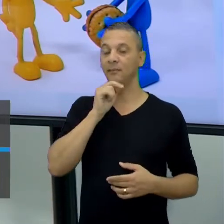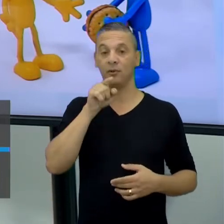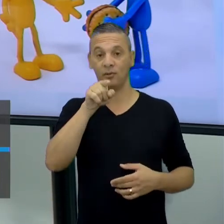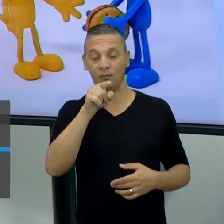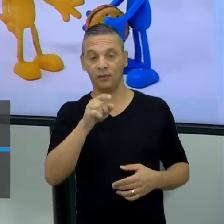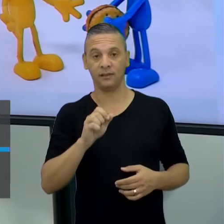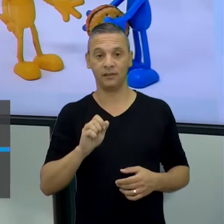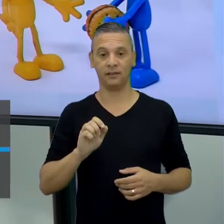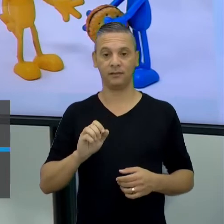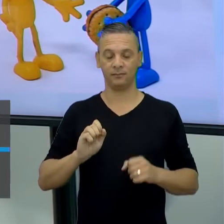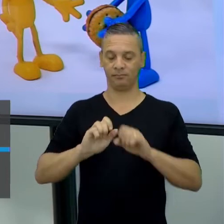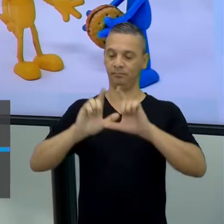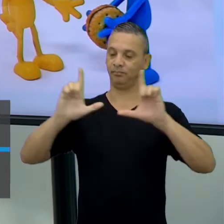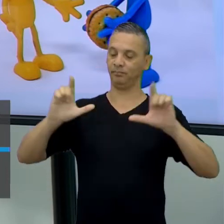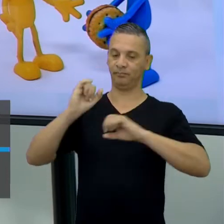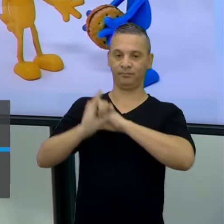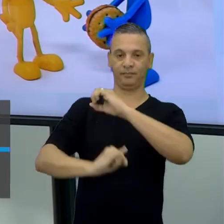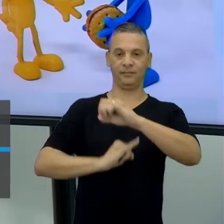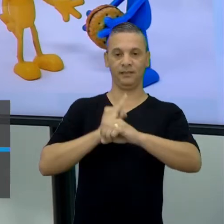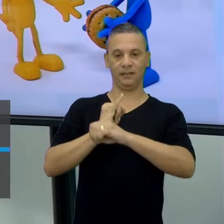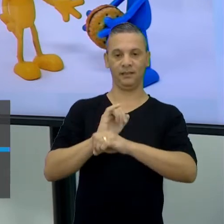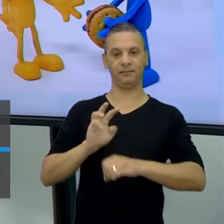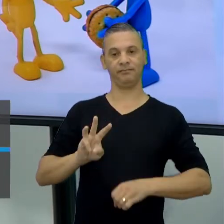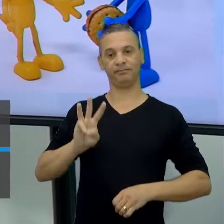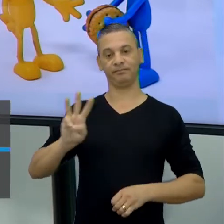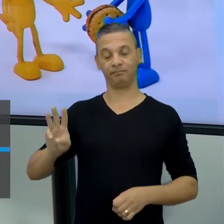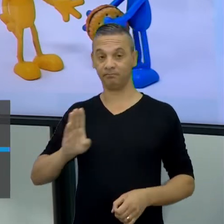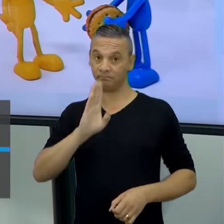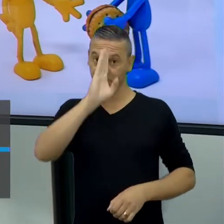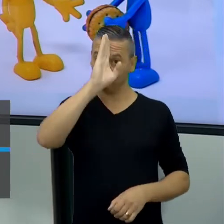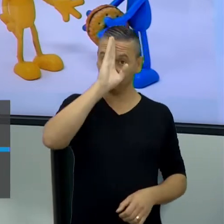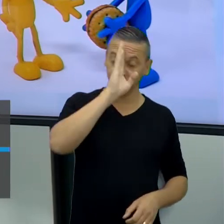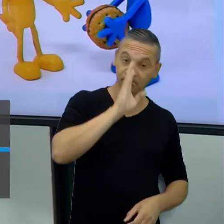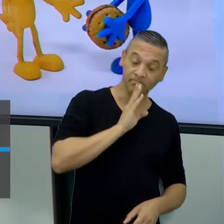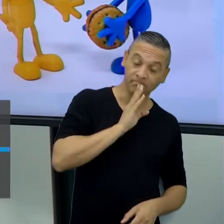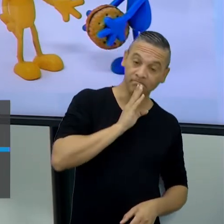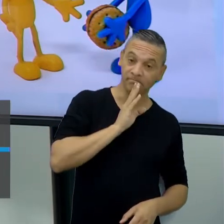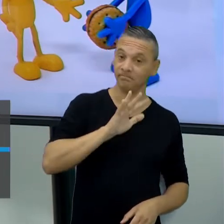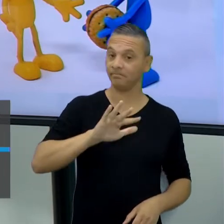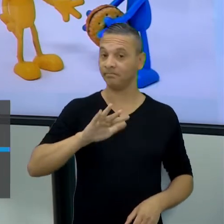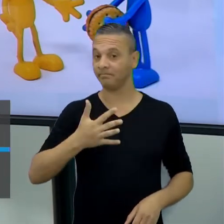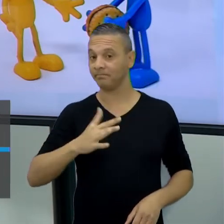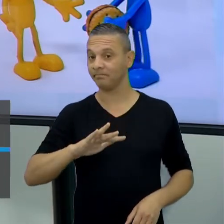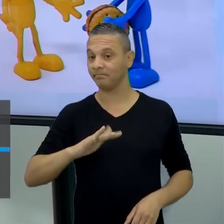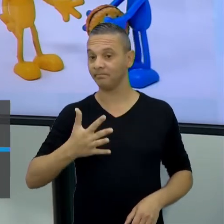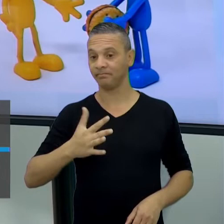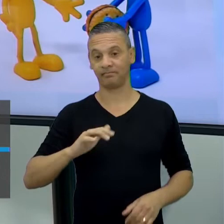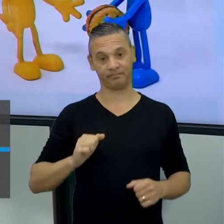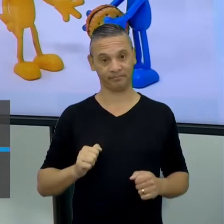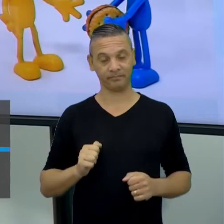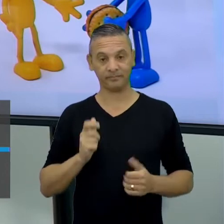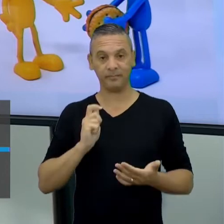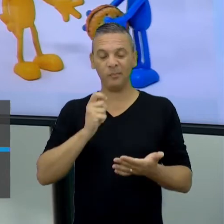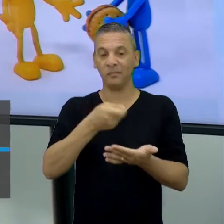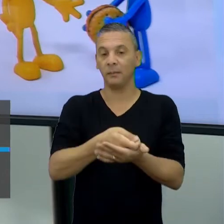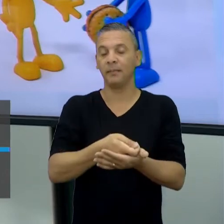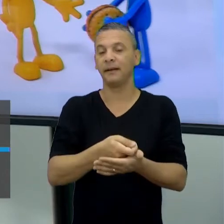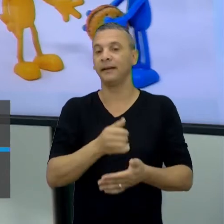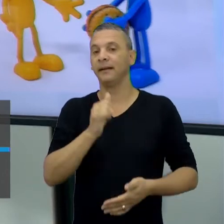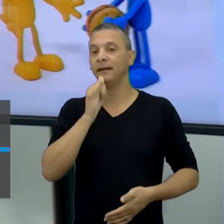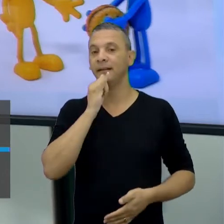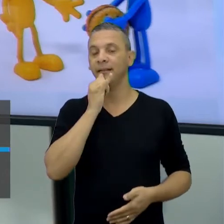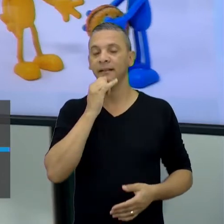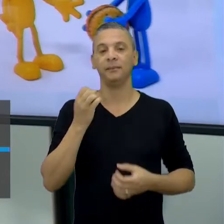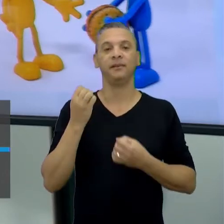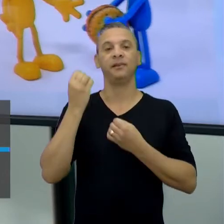que você entra na internet, é de graça, mas não é de graça. Você paga com os